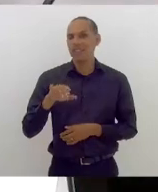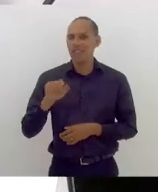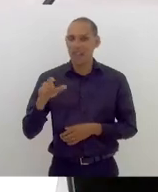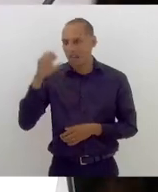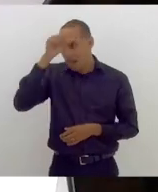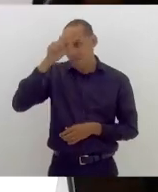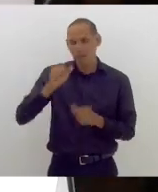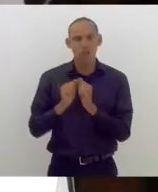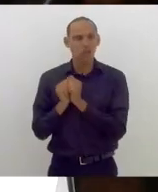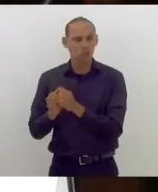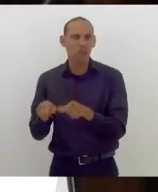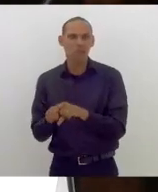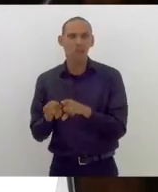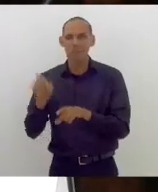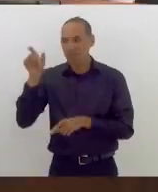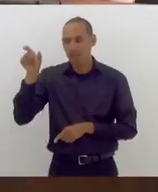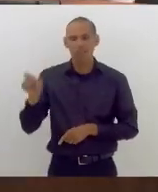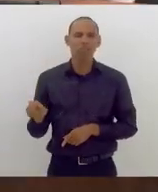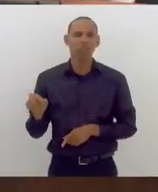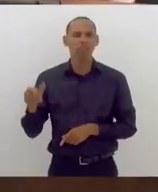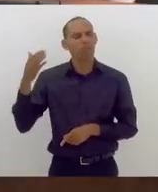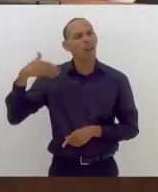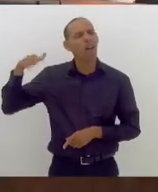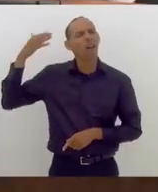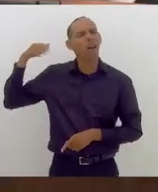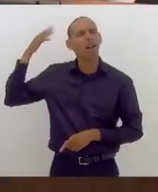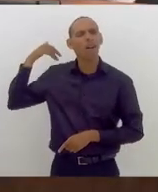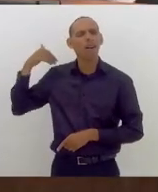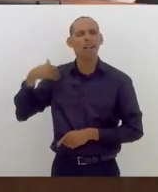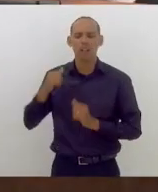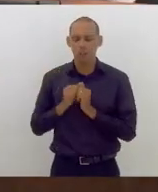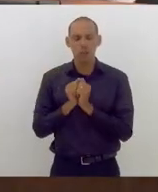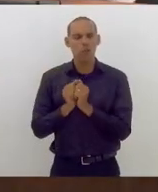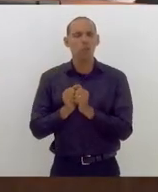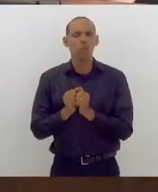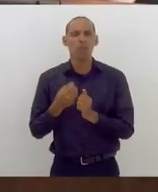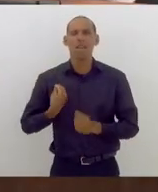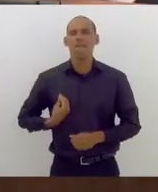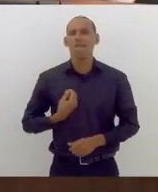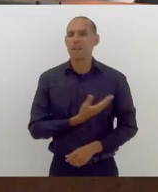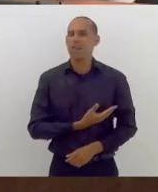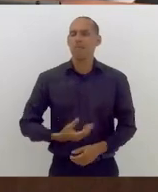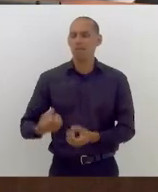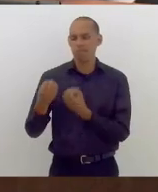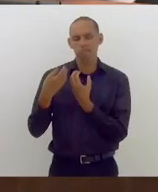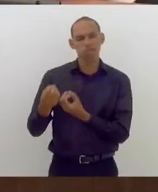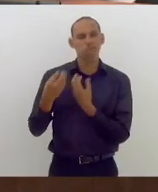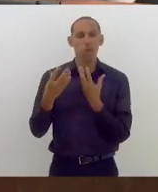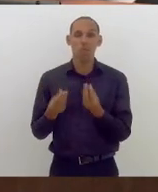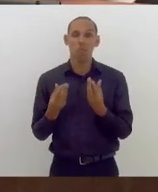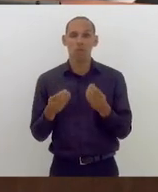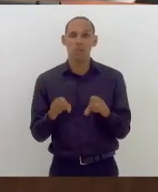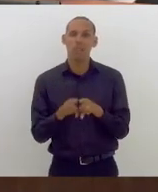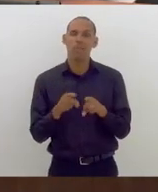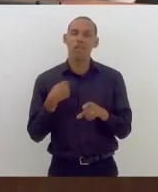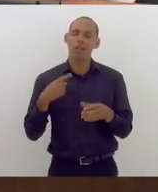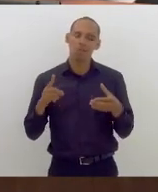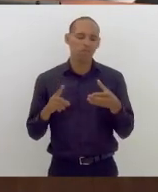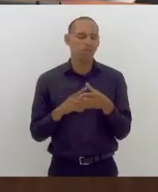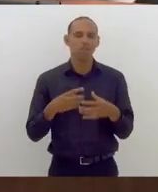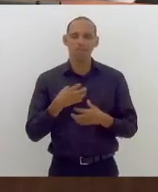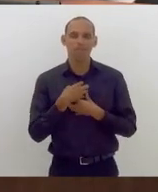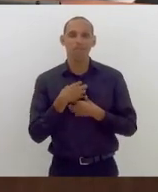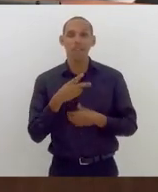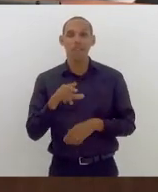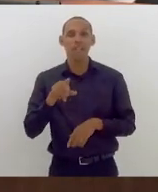uma pessoa que, no início da aproximação com a vida pública, nos ensinou muito também. Então, me sinto parte dessa família. O meu irmão está